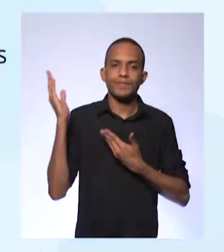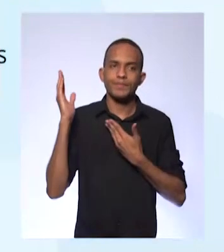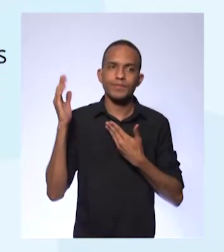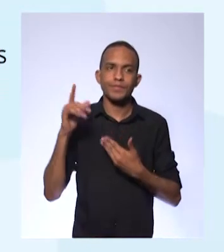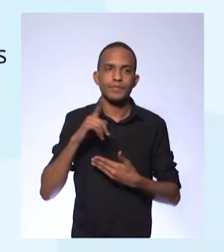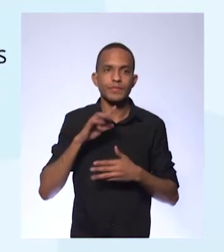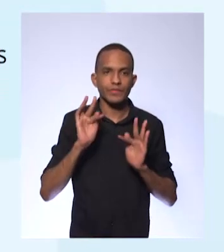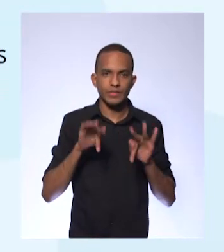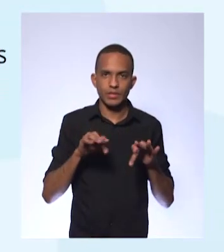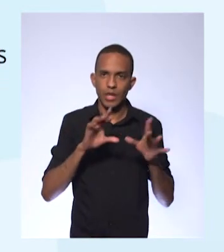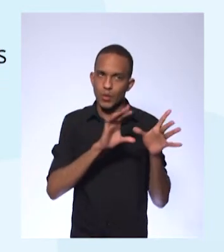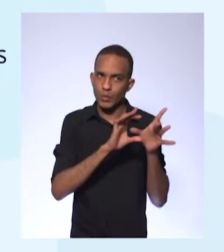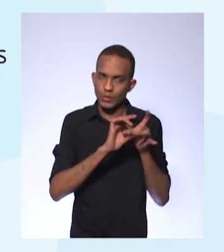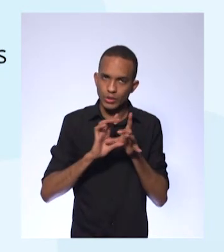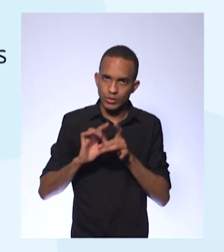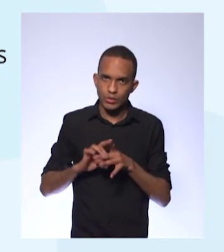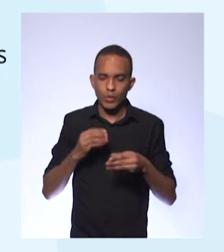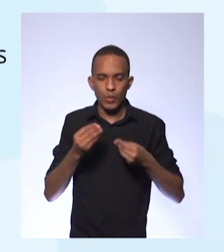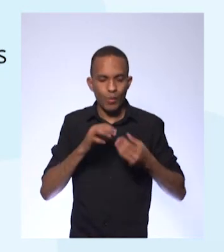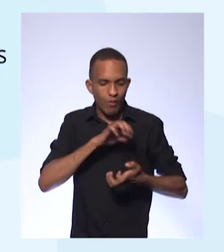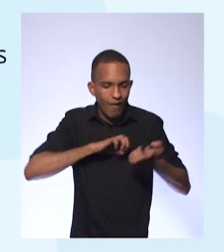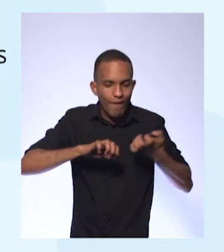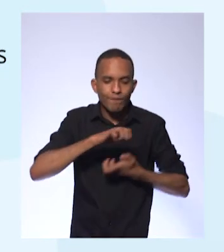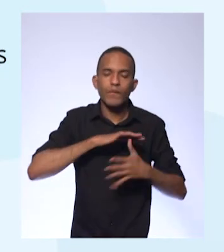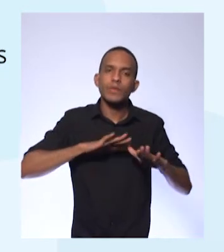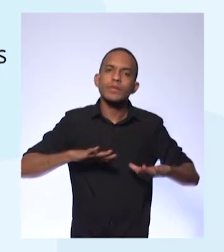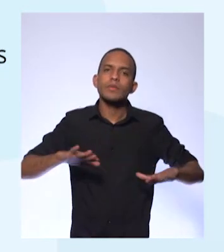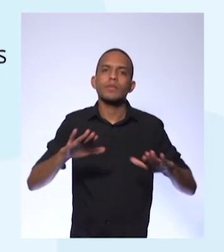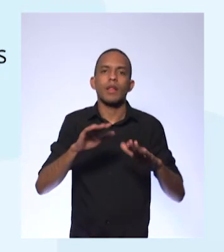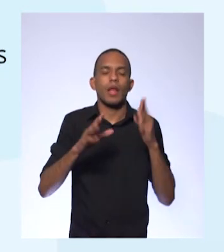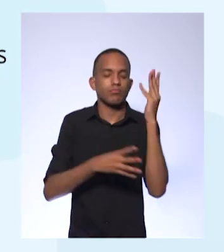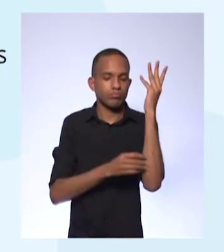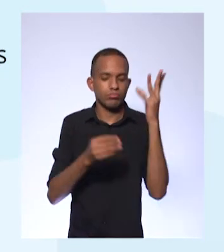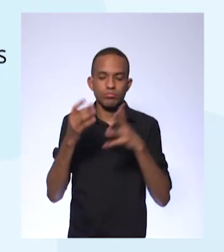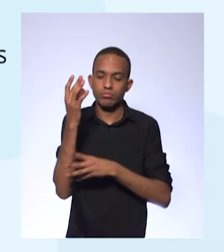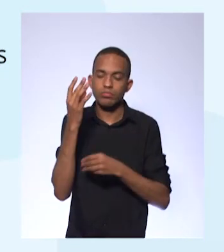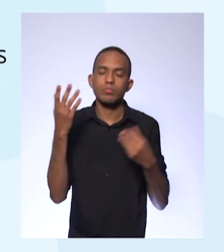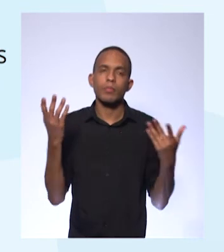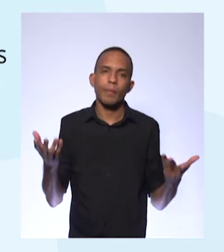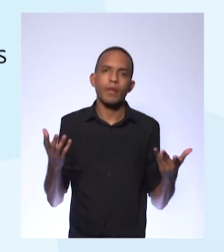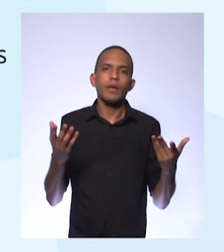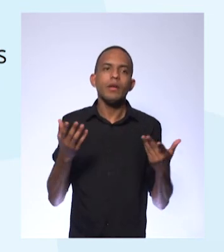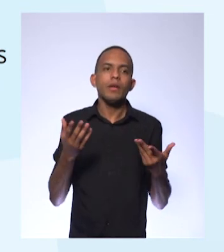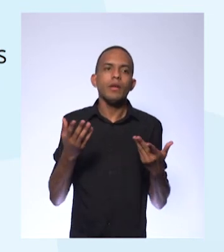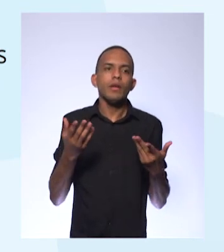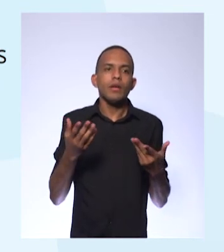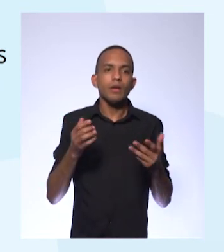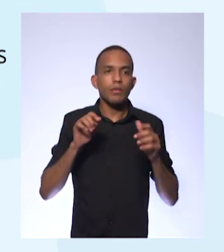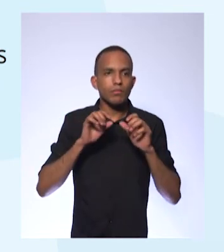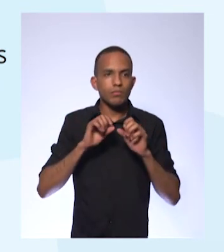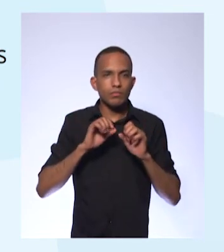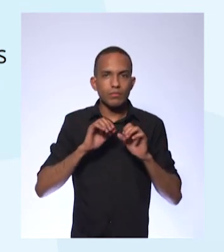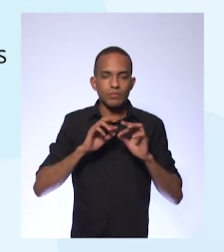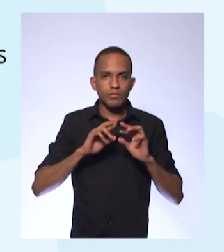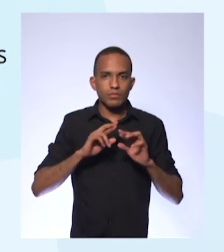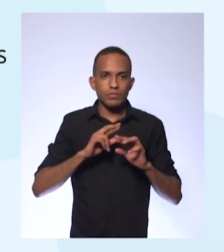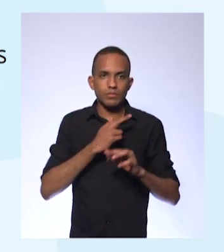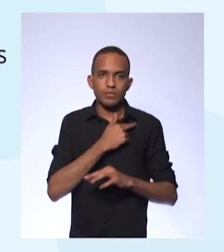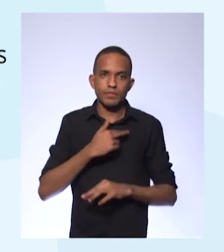aqui terminar a contextualização da revolta aí, da revolta Farroupilha. Então, a proclamação da